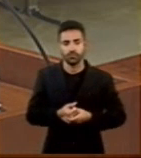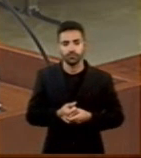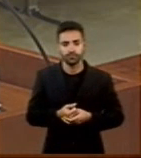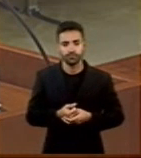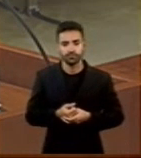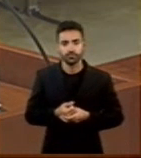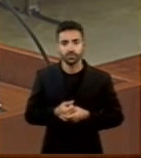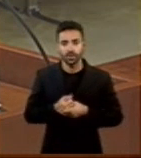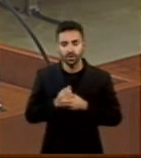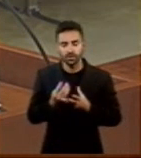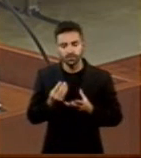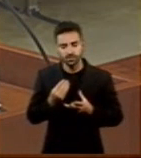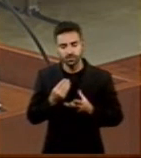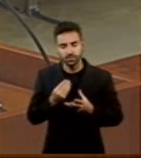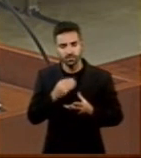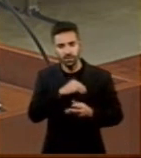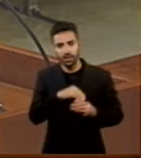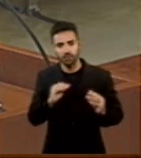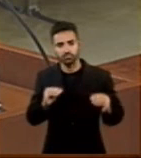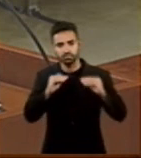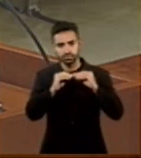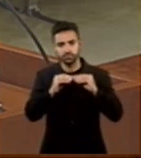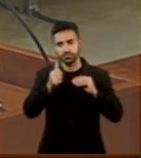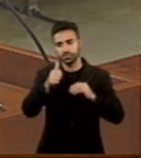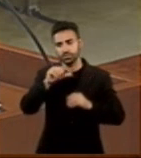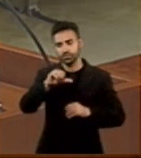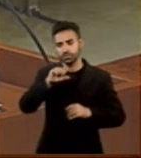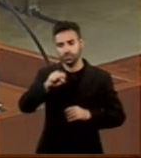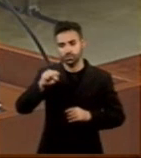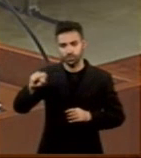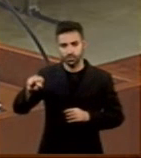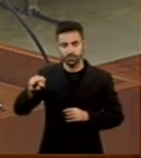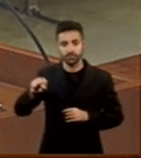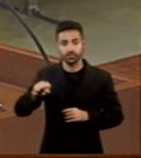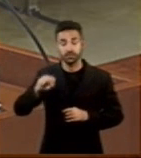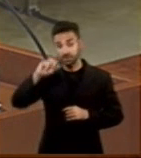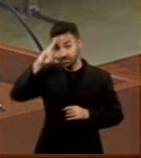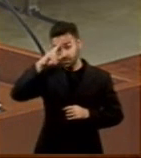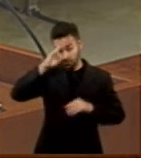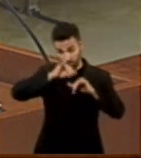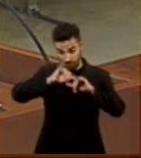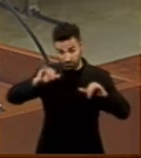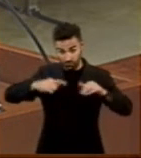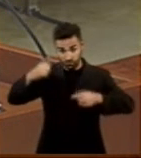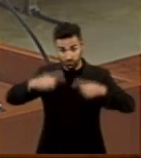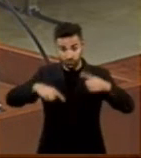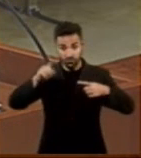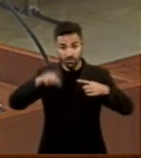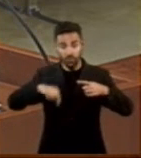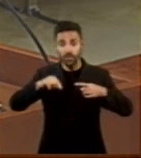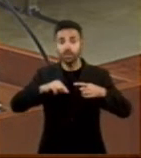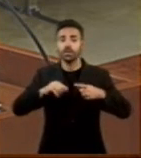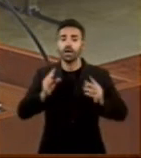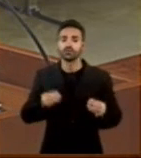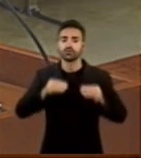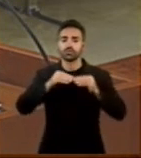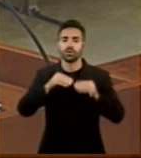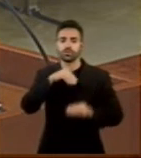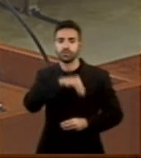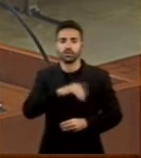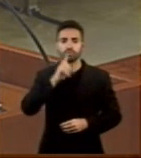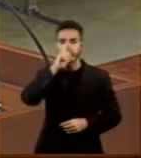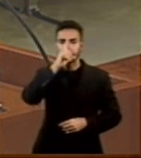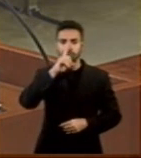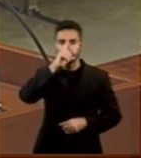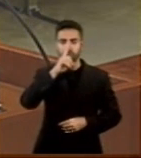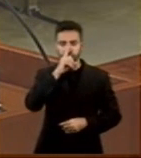desse adicional de risco pela Constituição de 88, lembrando que o que se discute aqui é o adicional de risco previsto no artigo